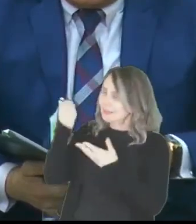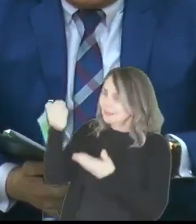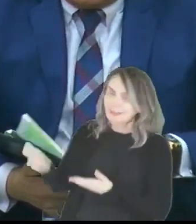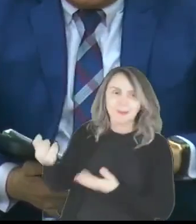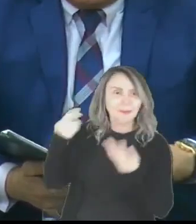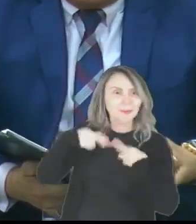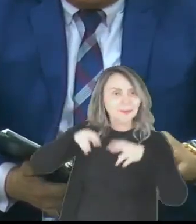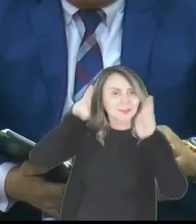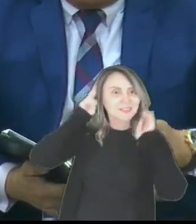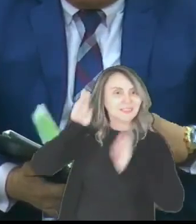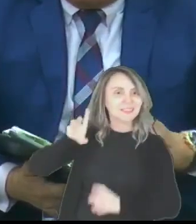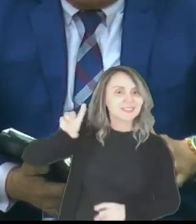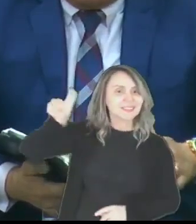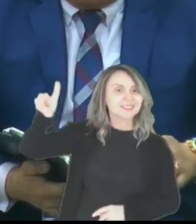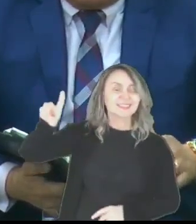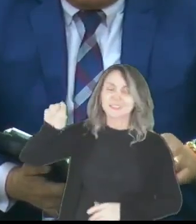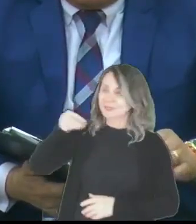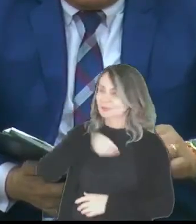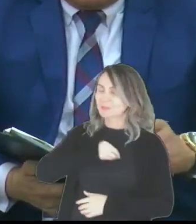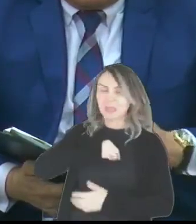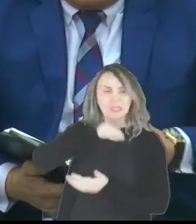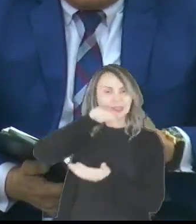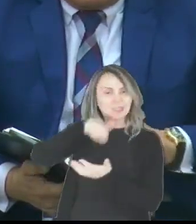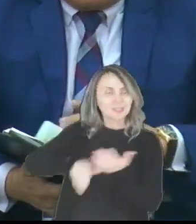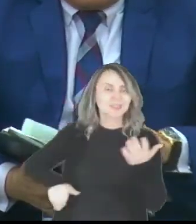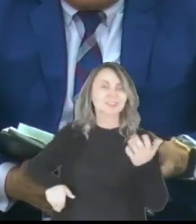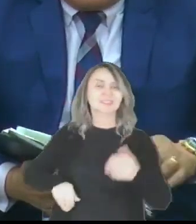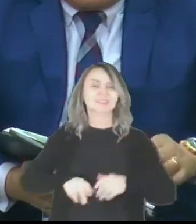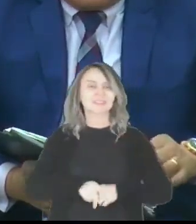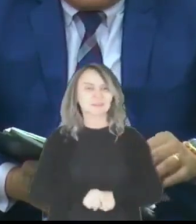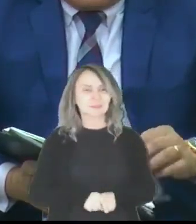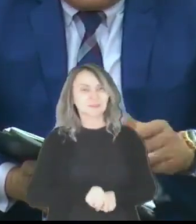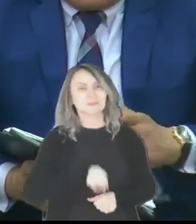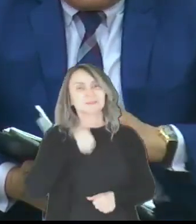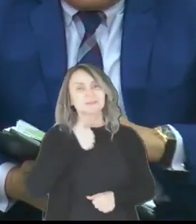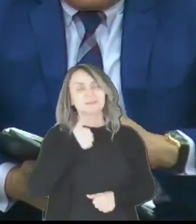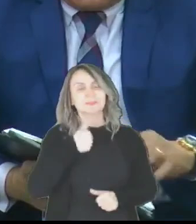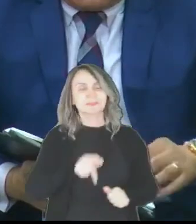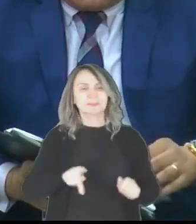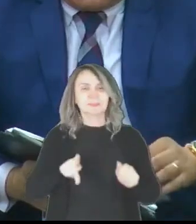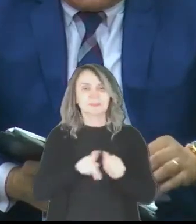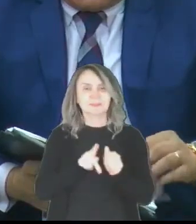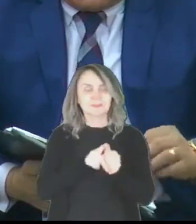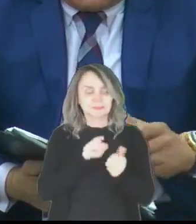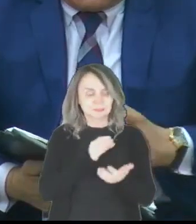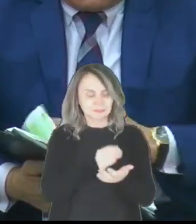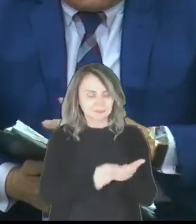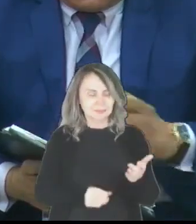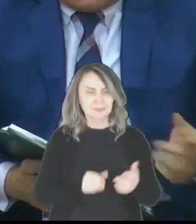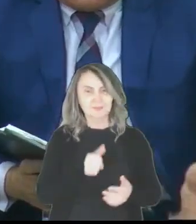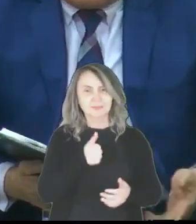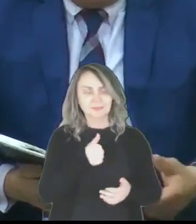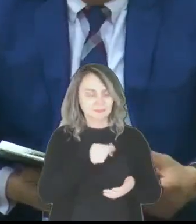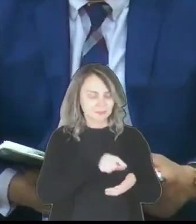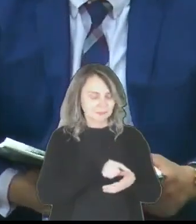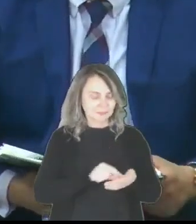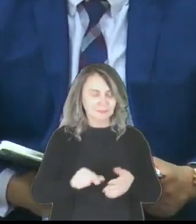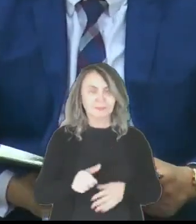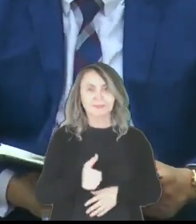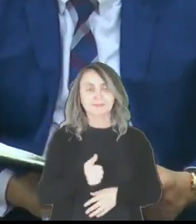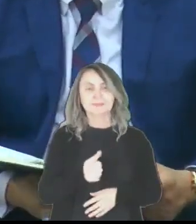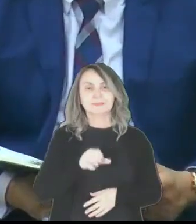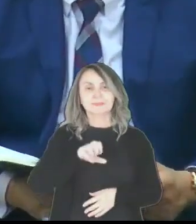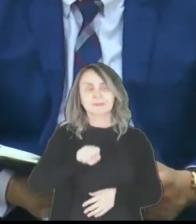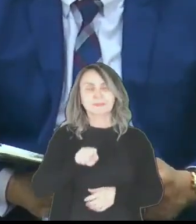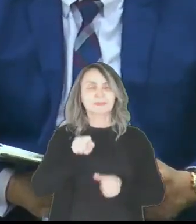pecado do mundo. Louvado seja Deus. E na primeira carta de São Pedro, no capítulo 1, versículo 18, diz